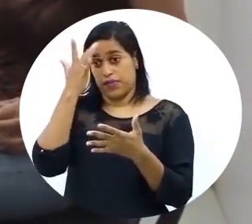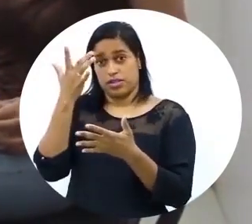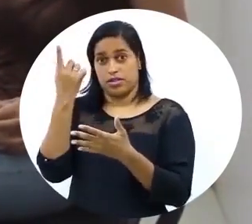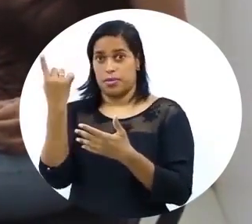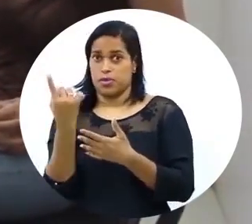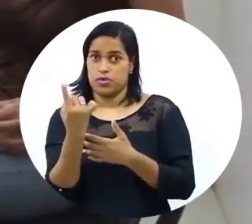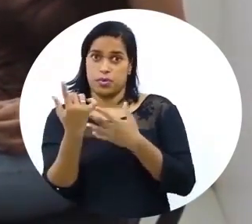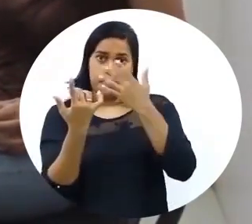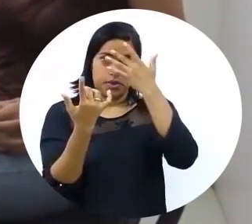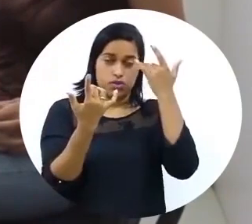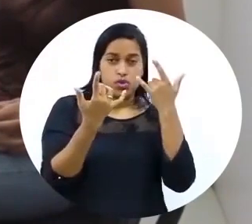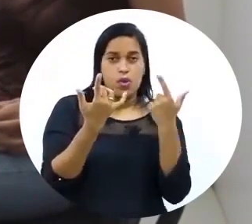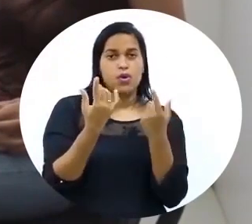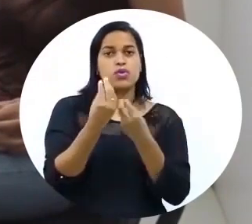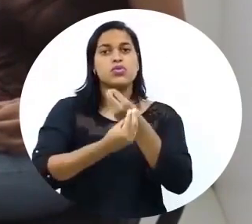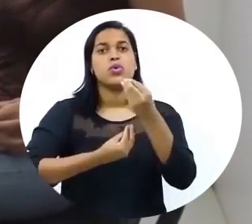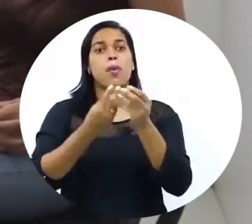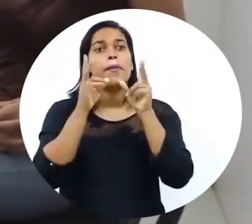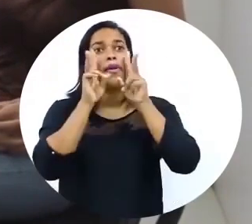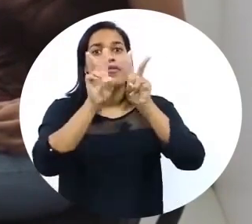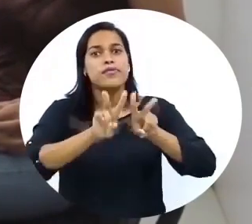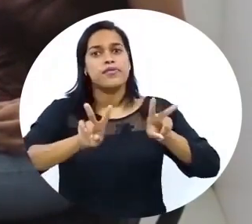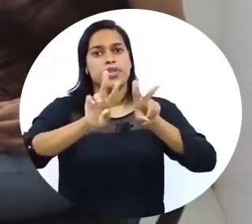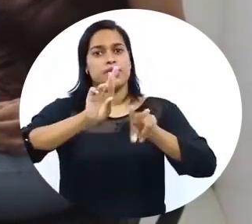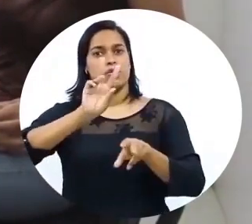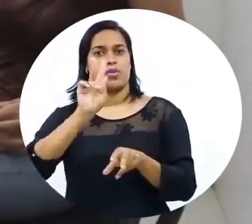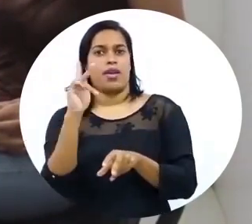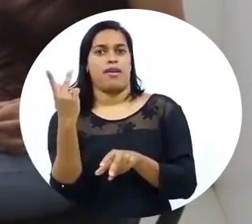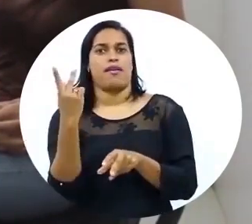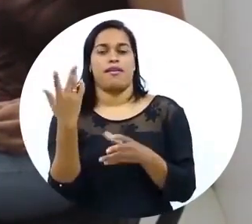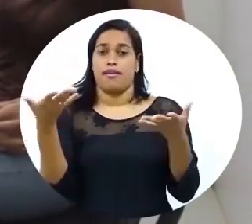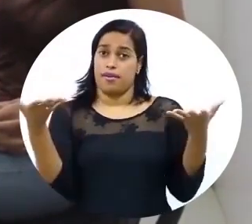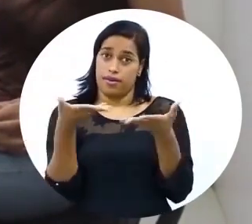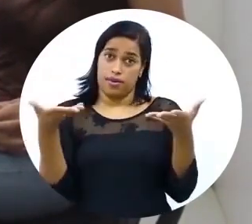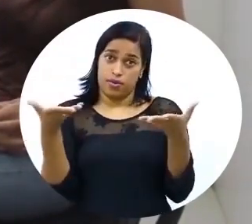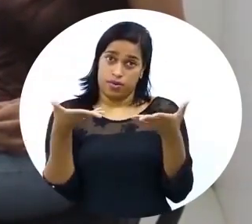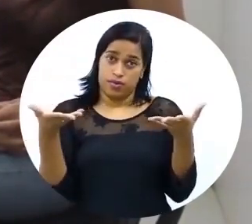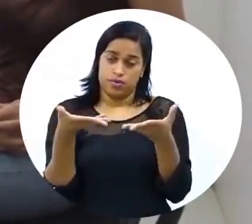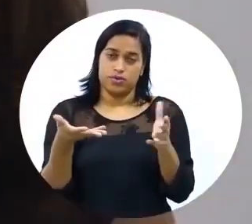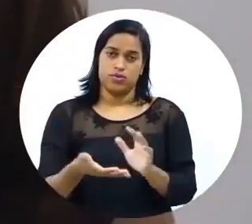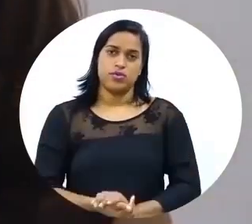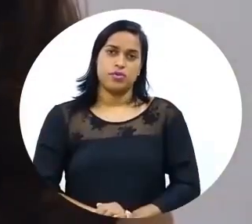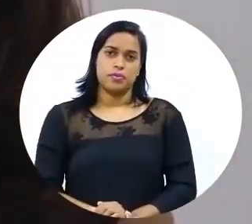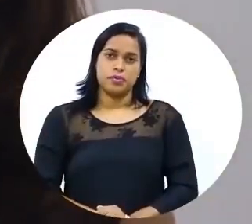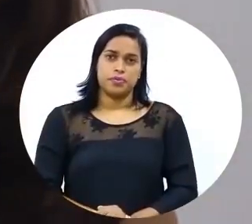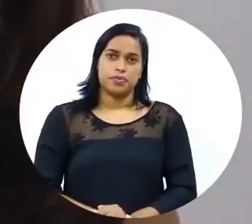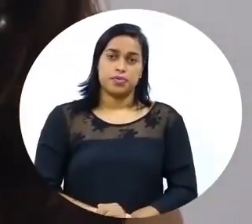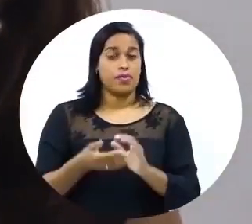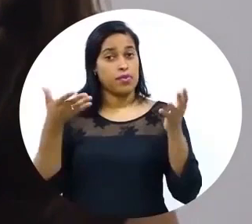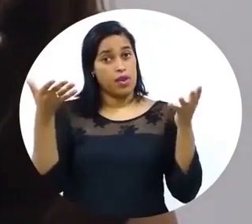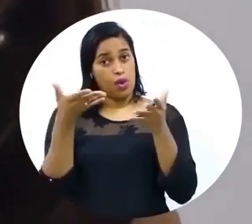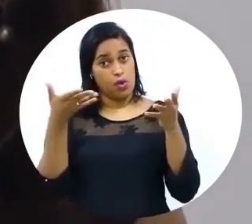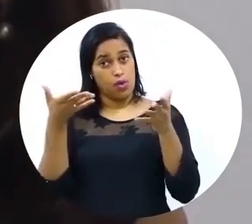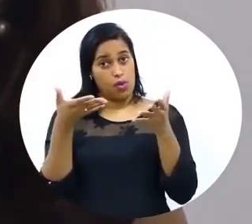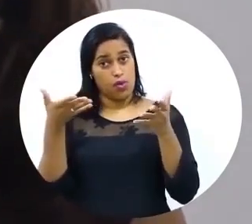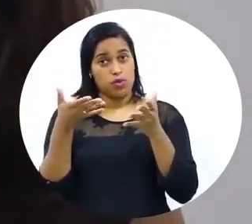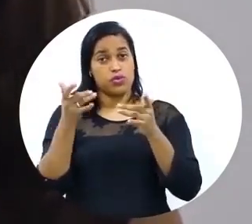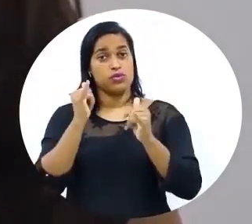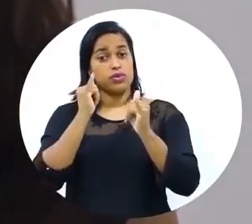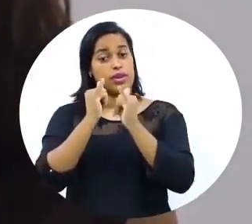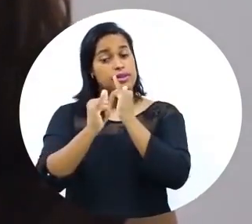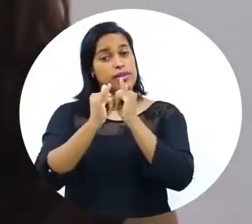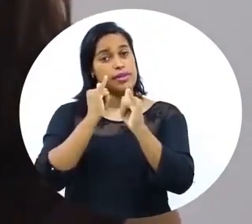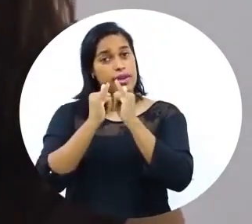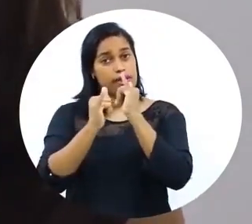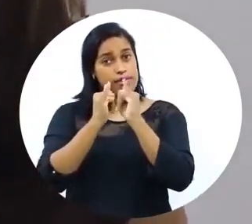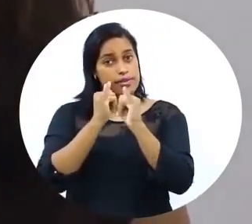para outras. Como é a visão do RH especificamente em relação a isso? Hoje as mídias,